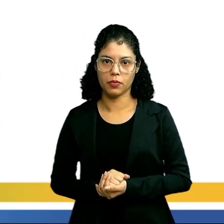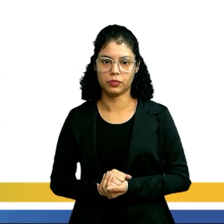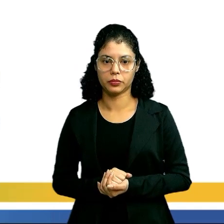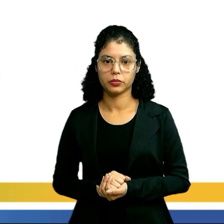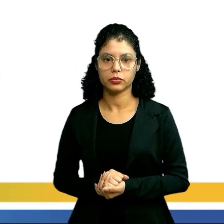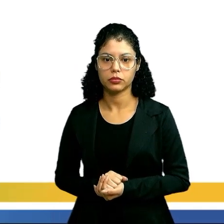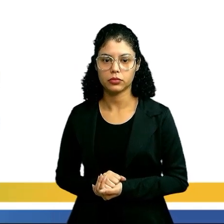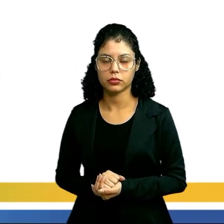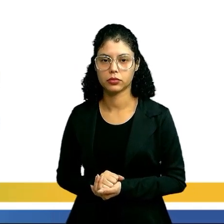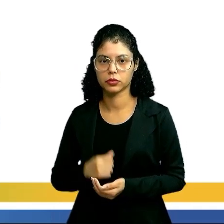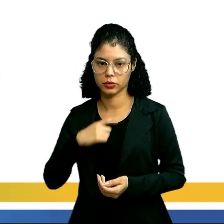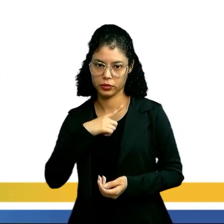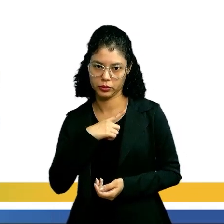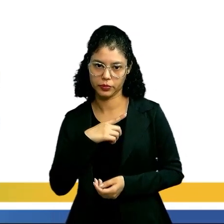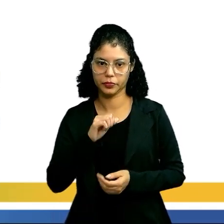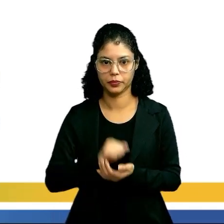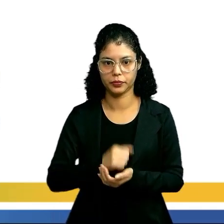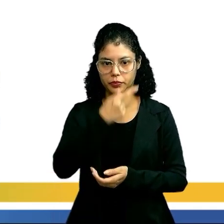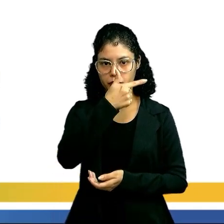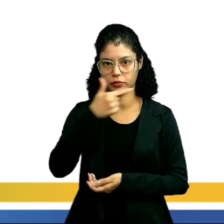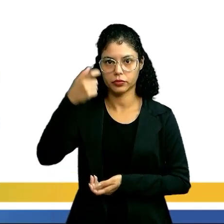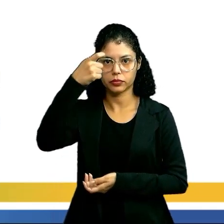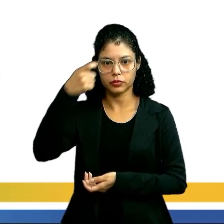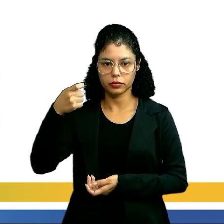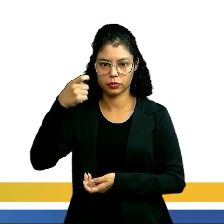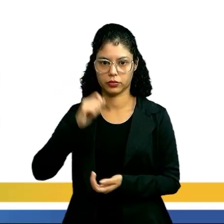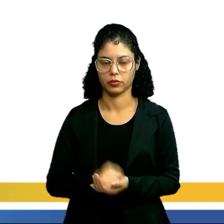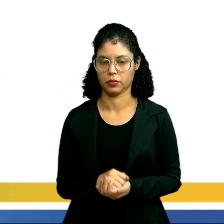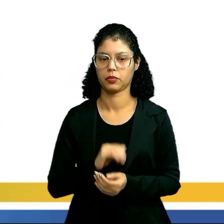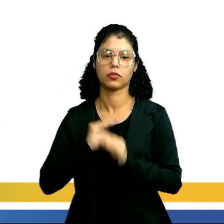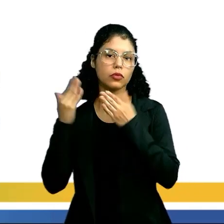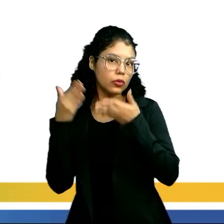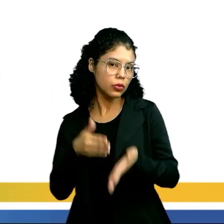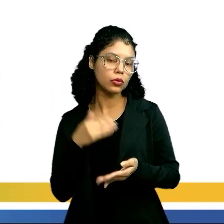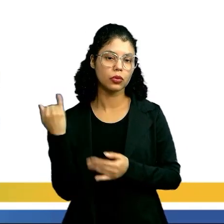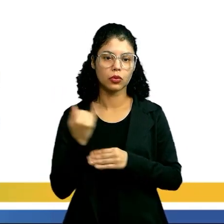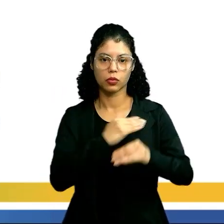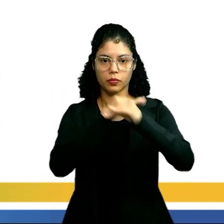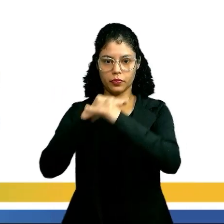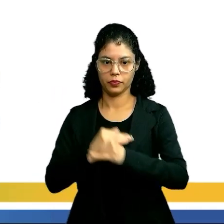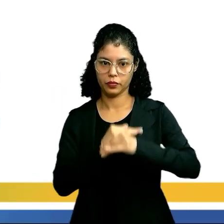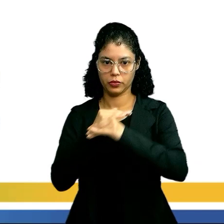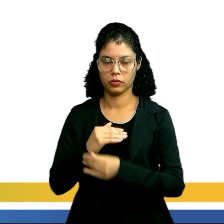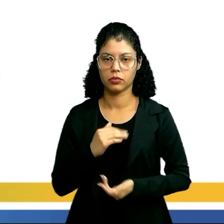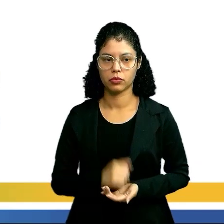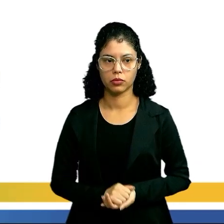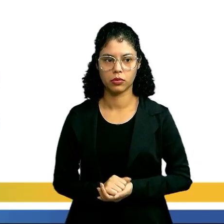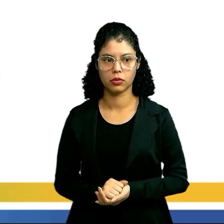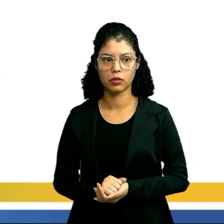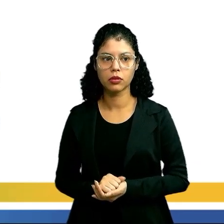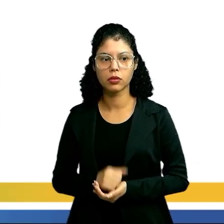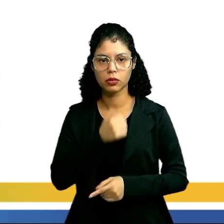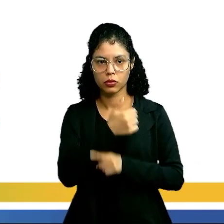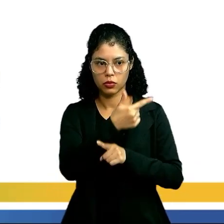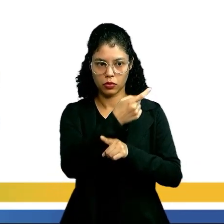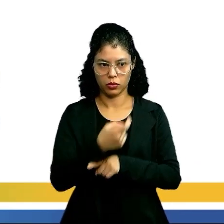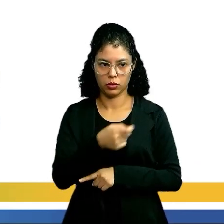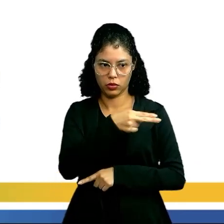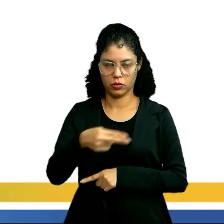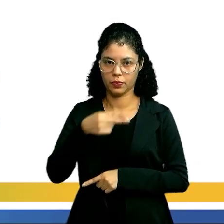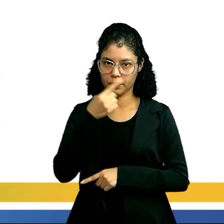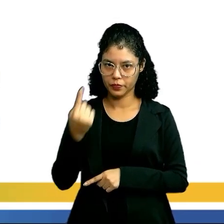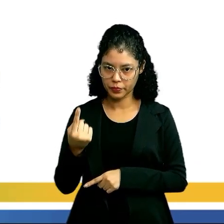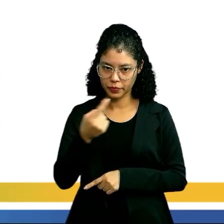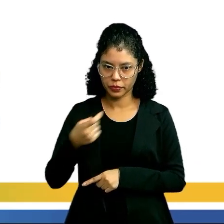2 vai multiplicar o x aqui no expoente. Qual é o nosso objetivo principal? Igualar as bases. Desce 2x igual a